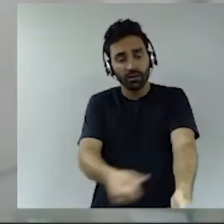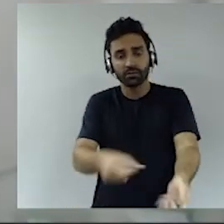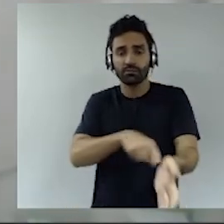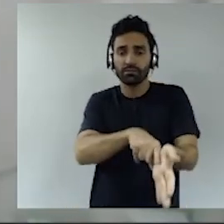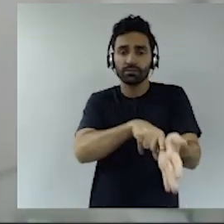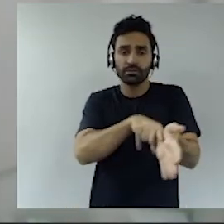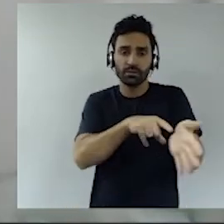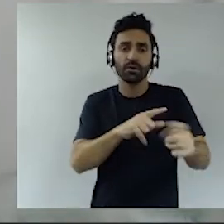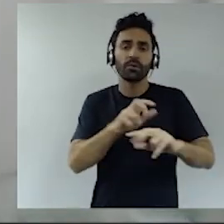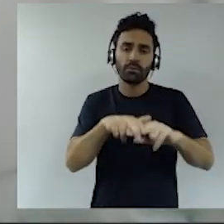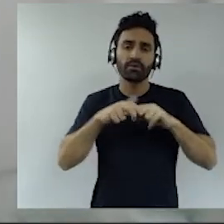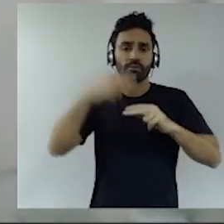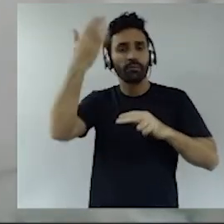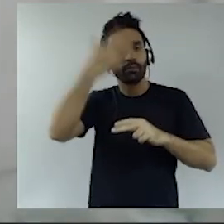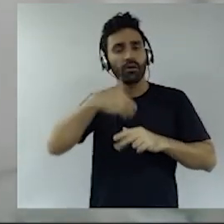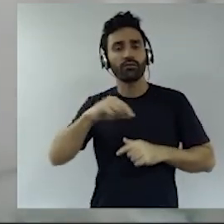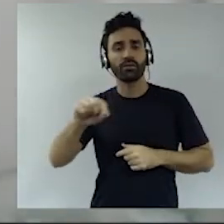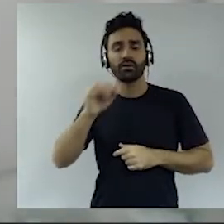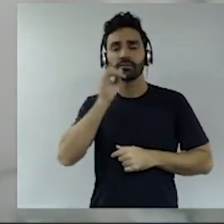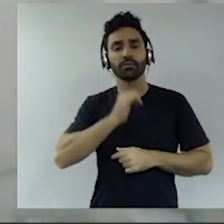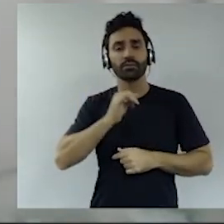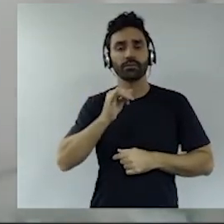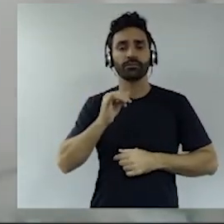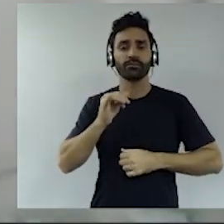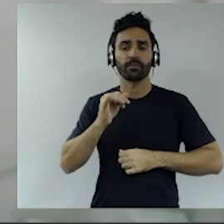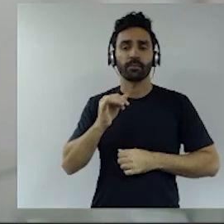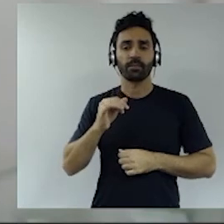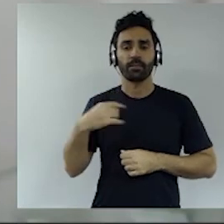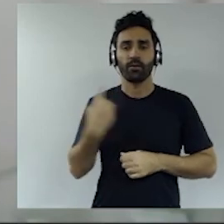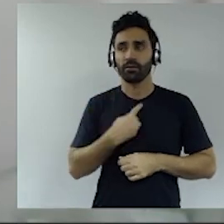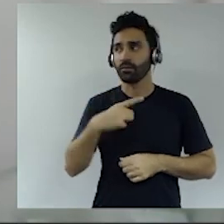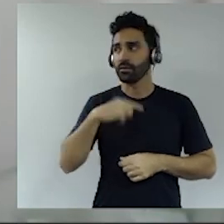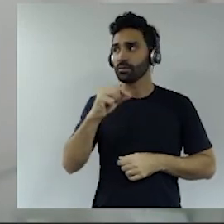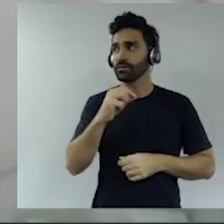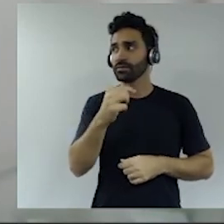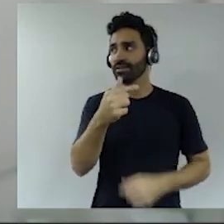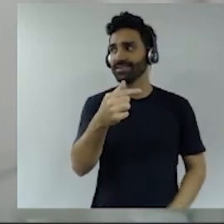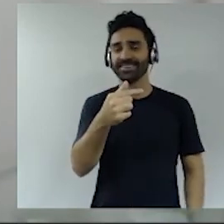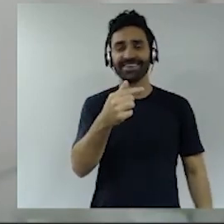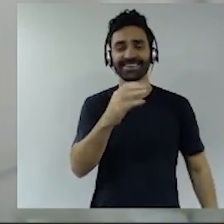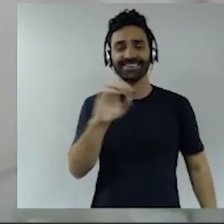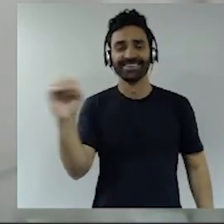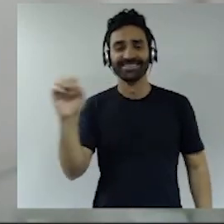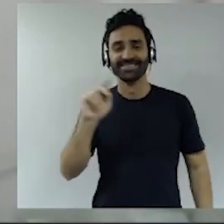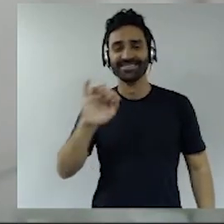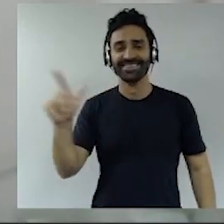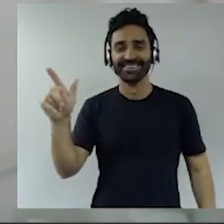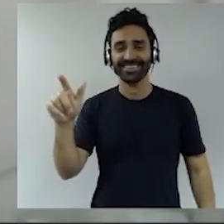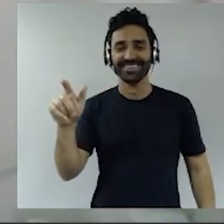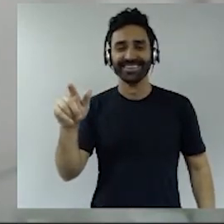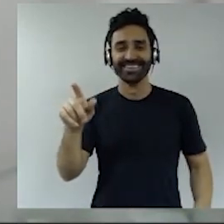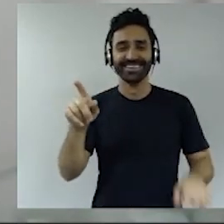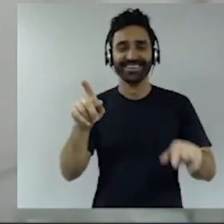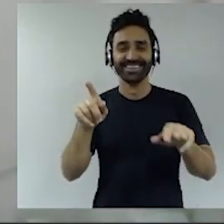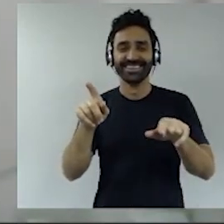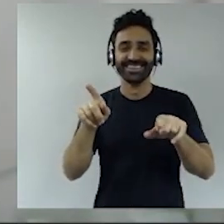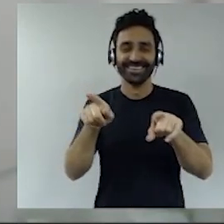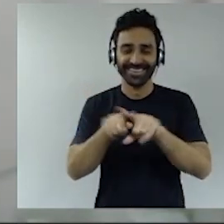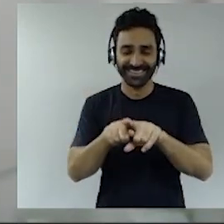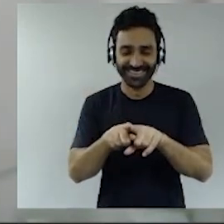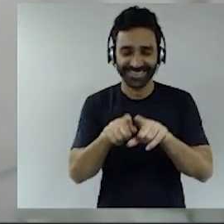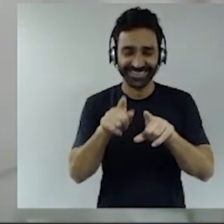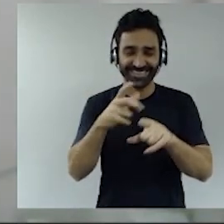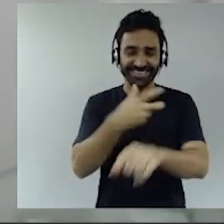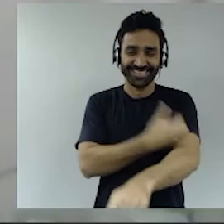as estatísticas, de que provavelmente nós temos, dos 700 e tantos mil, quase 200 mil infectados